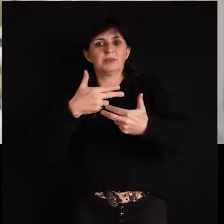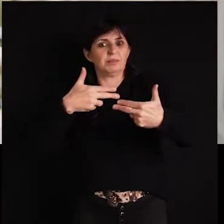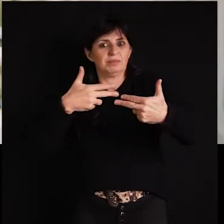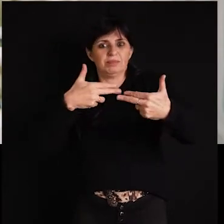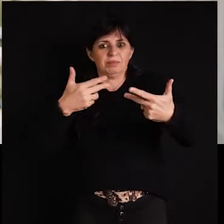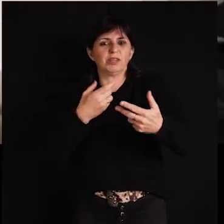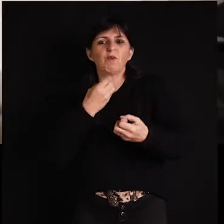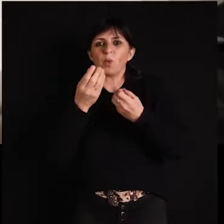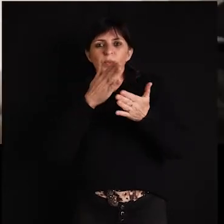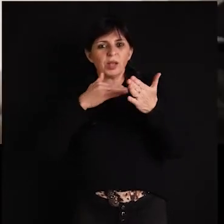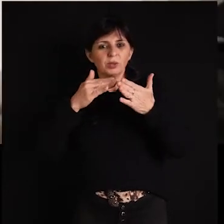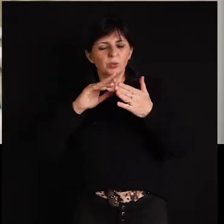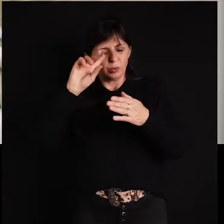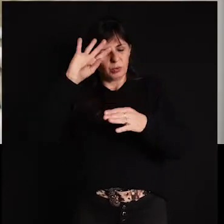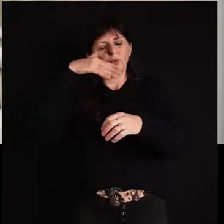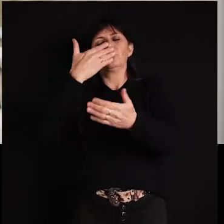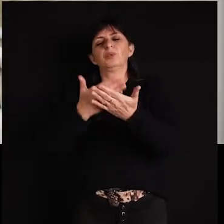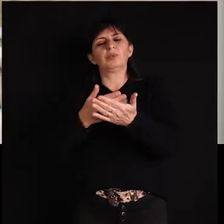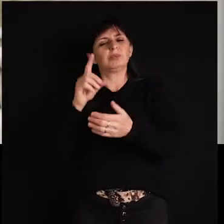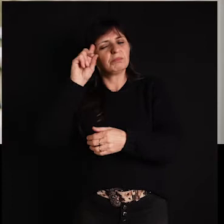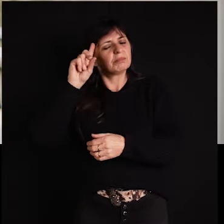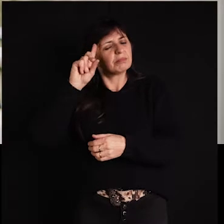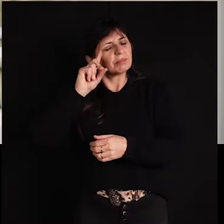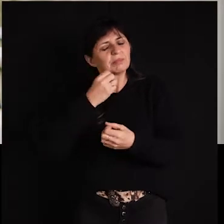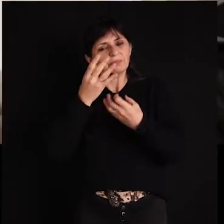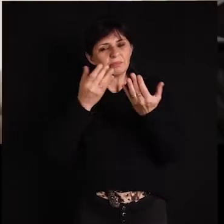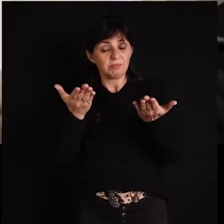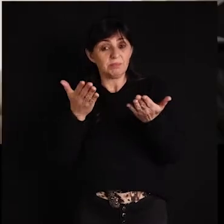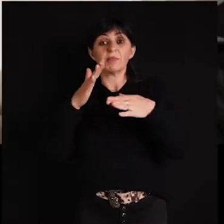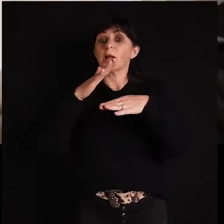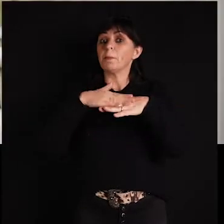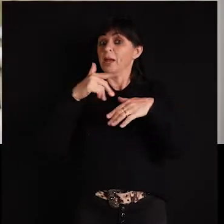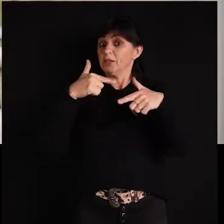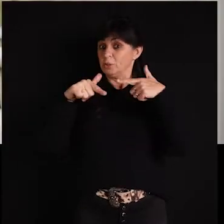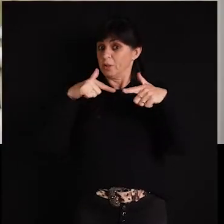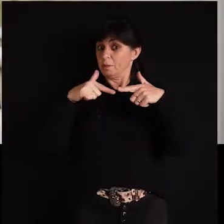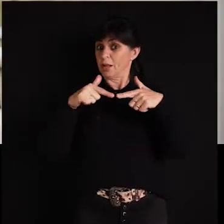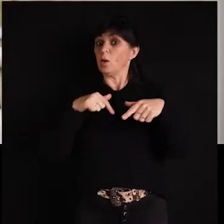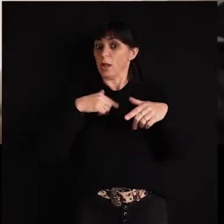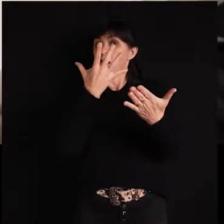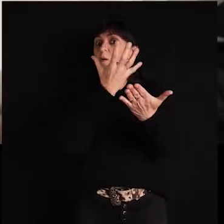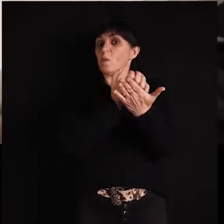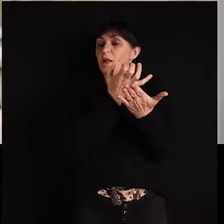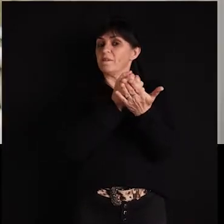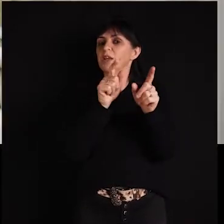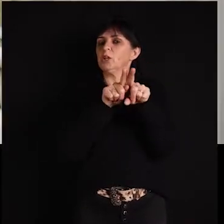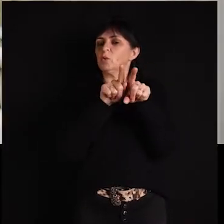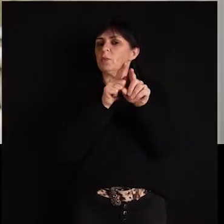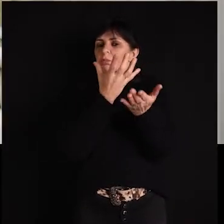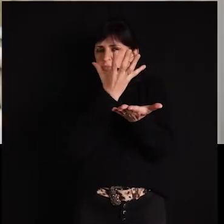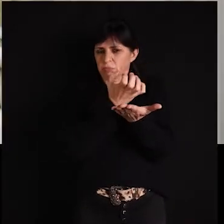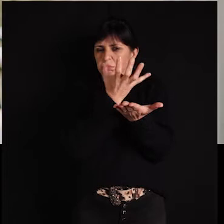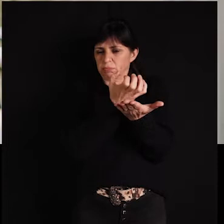vou passar o dia inteiro falando, né? No mais recente trabalho dos Monarcas, casualmente eu gravei uma música só. É composição